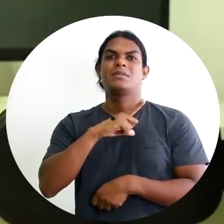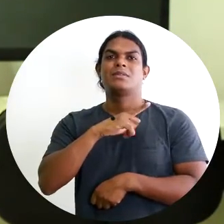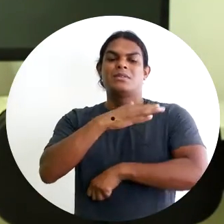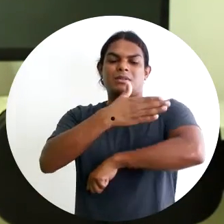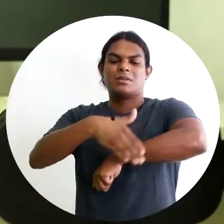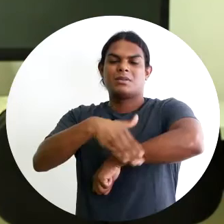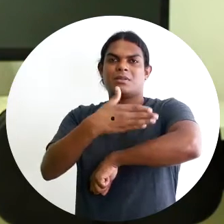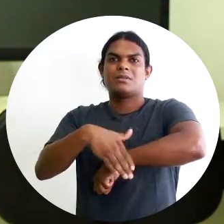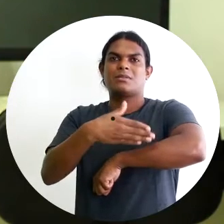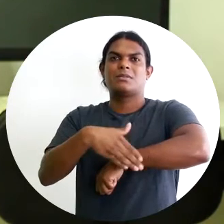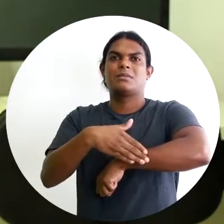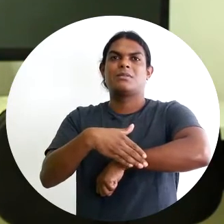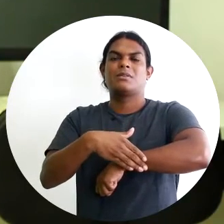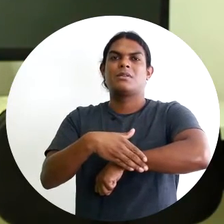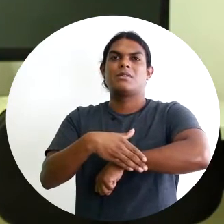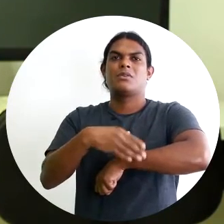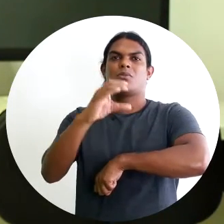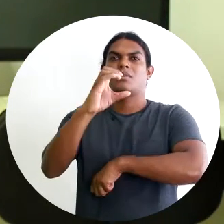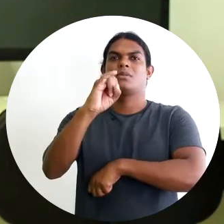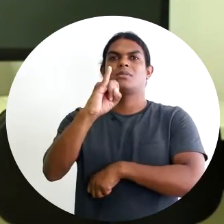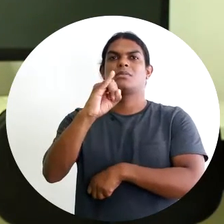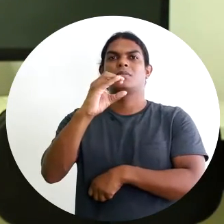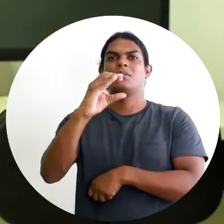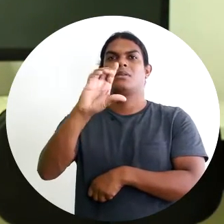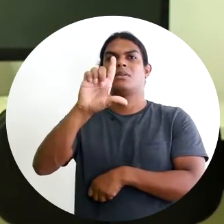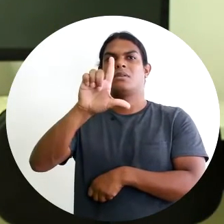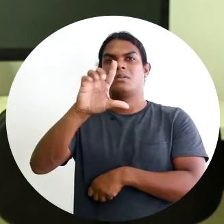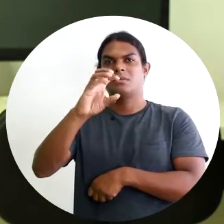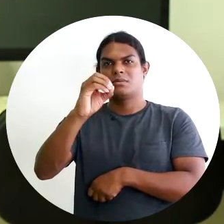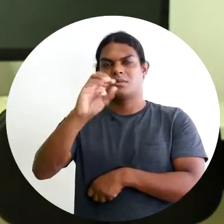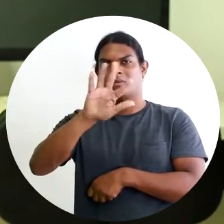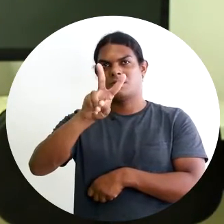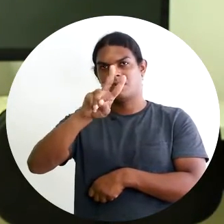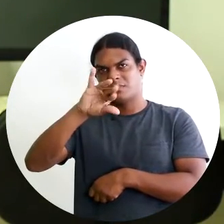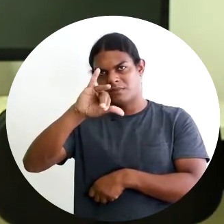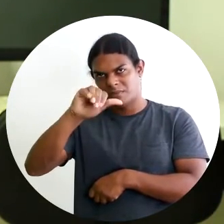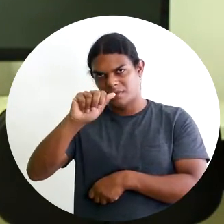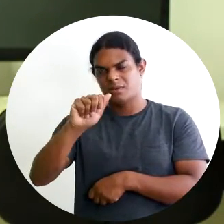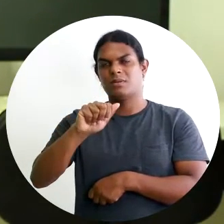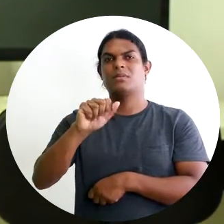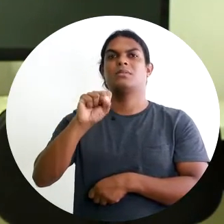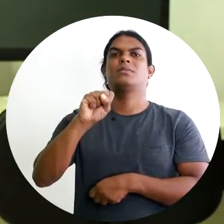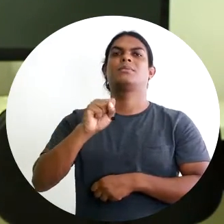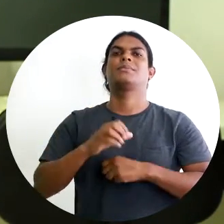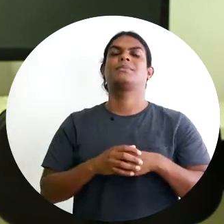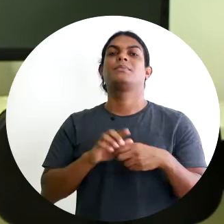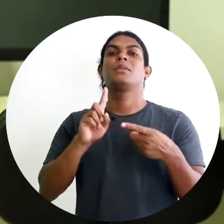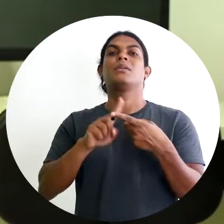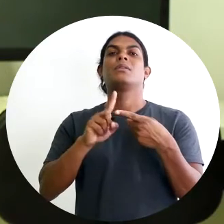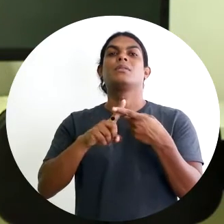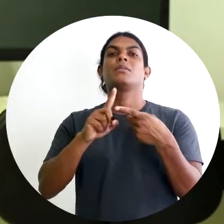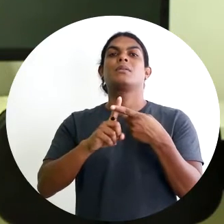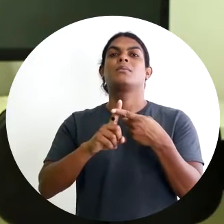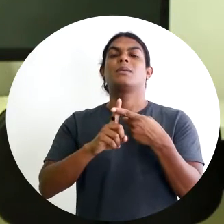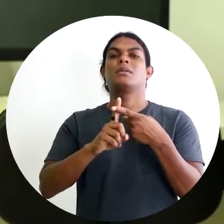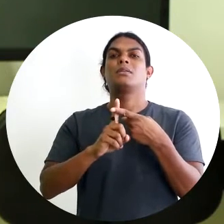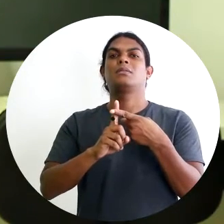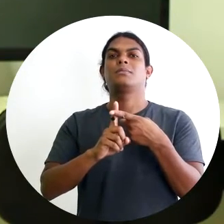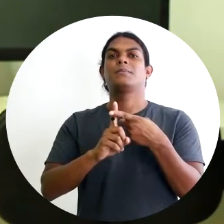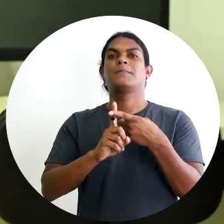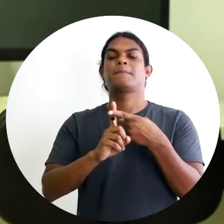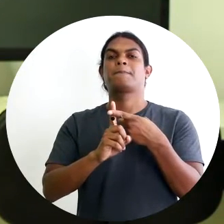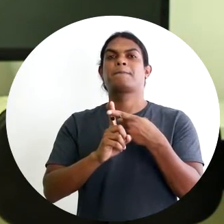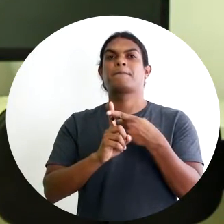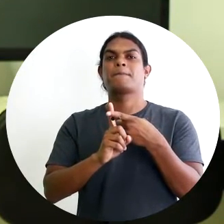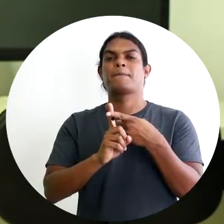sinais sonoros, que são aqueles sinais ou semáforos e que avisa quando está vermelho e está verde através de